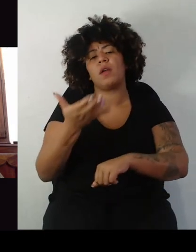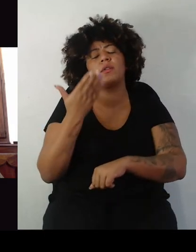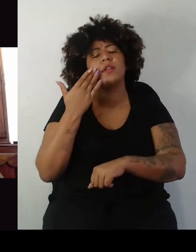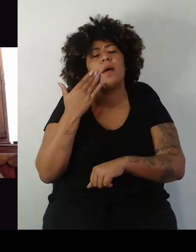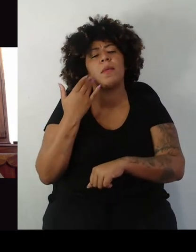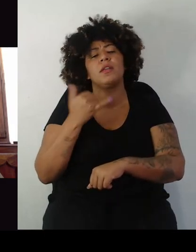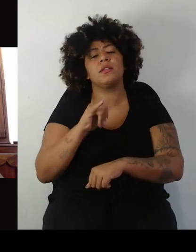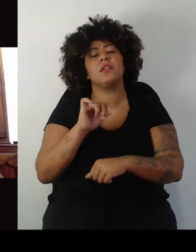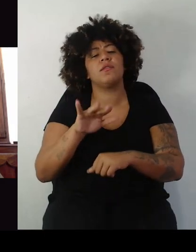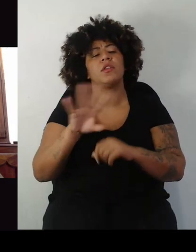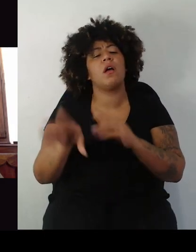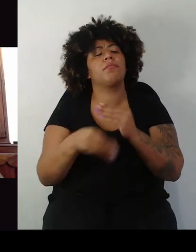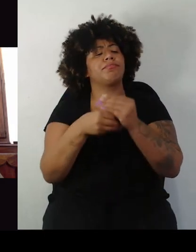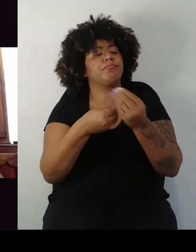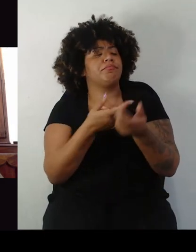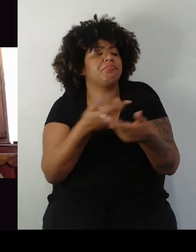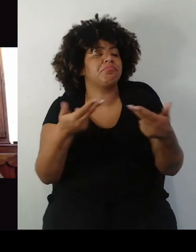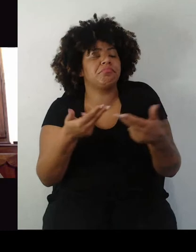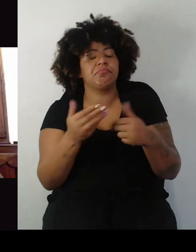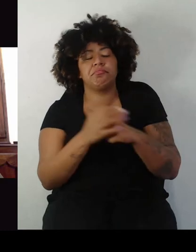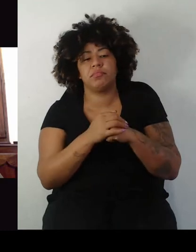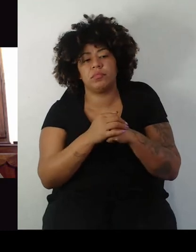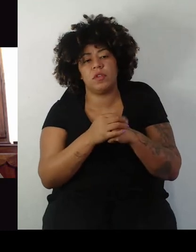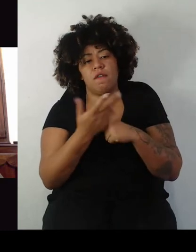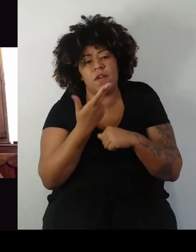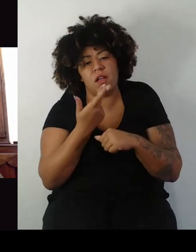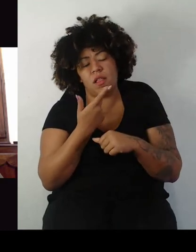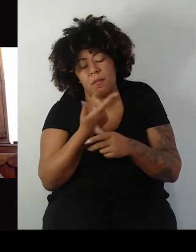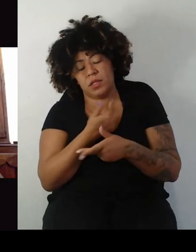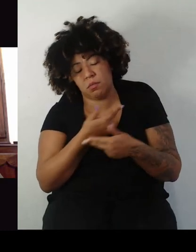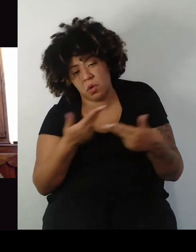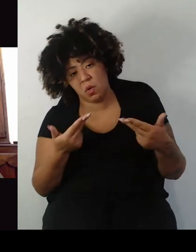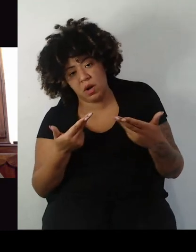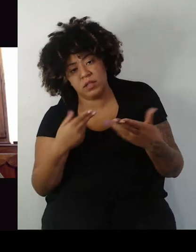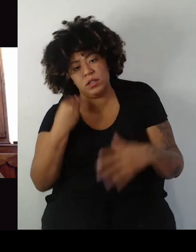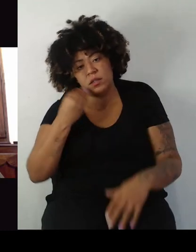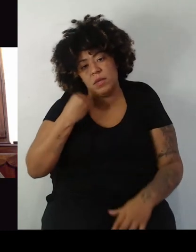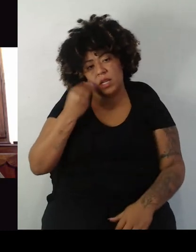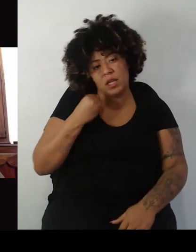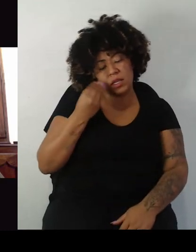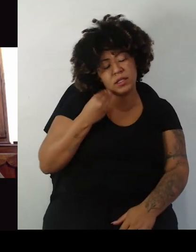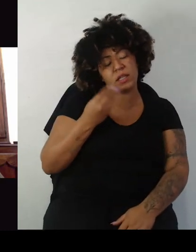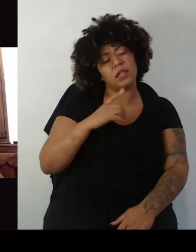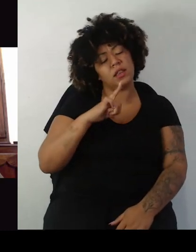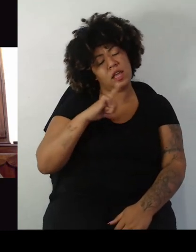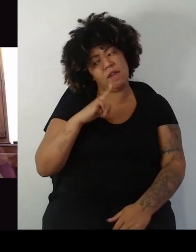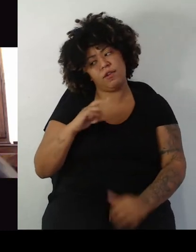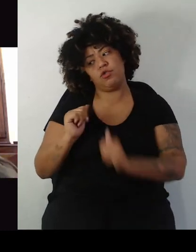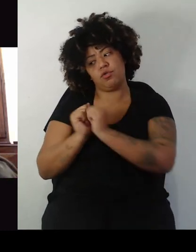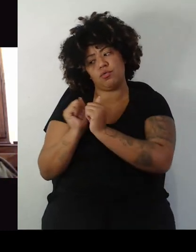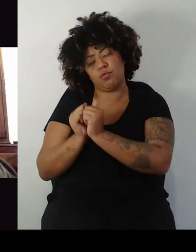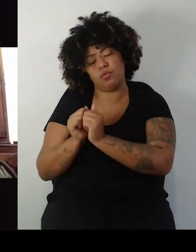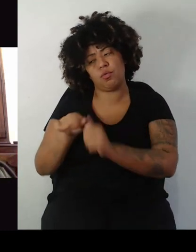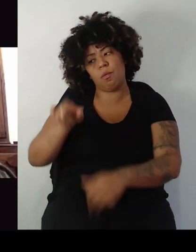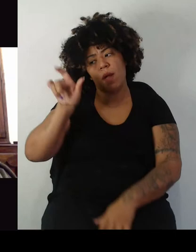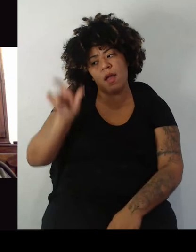adicionar alguma coisa contar mais alguma dessas experiências que você teve com ele